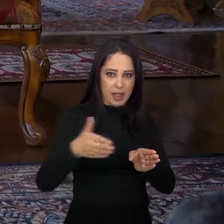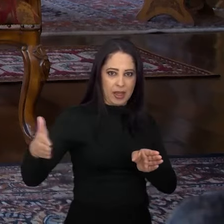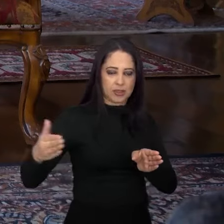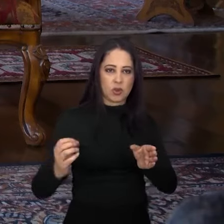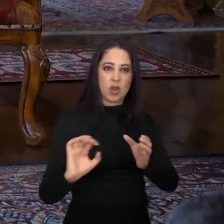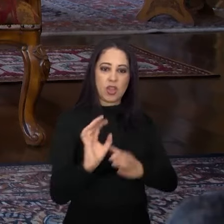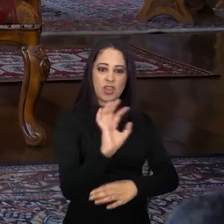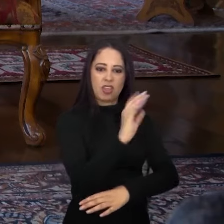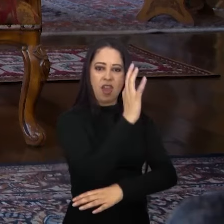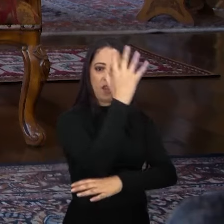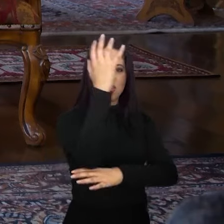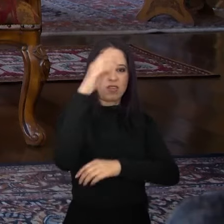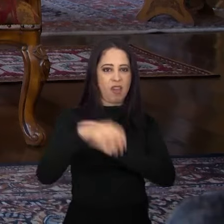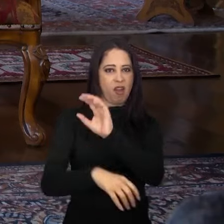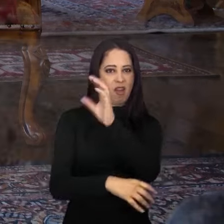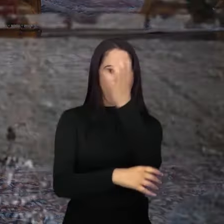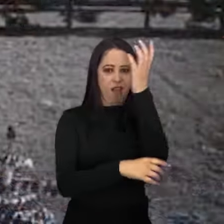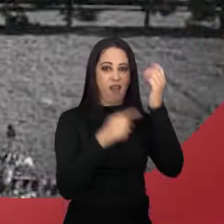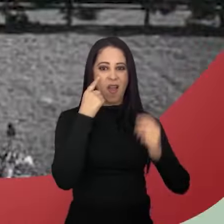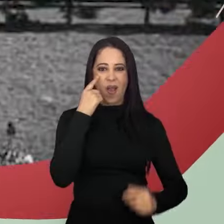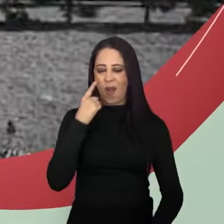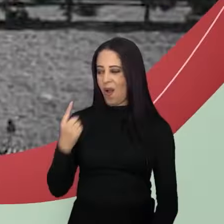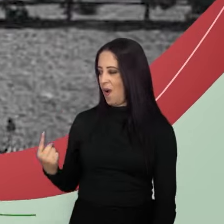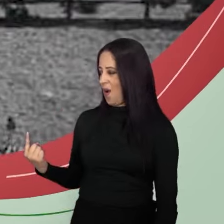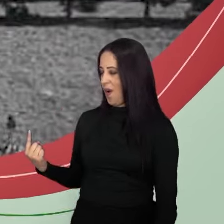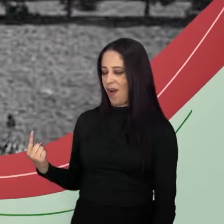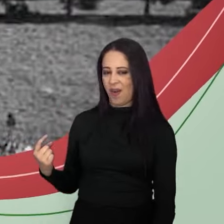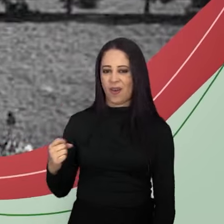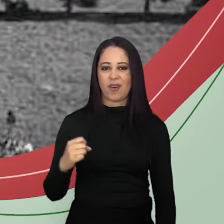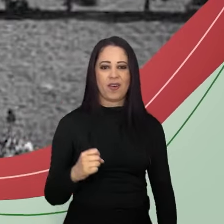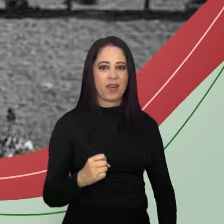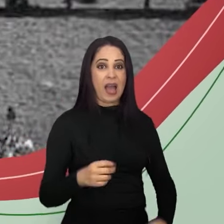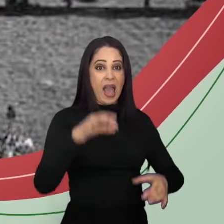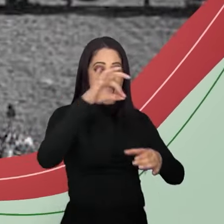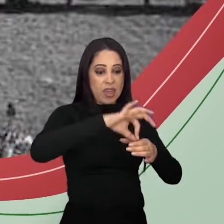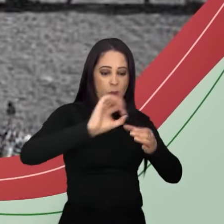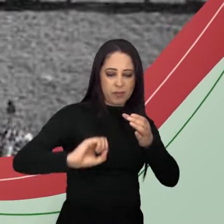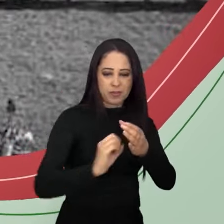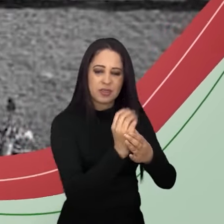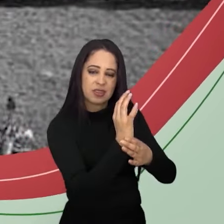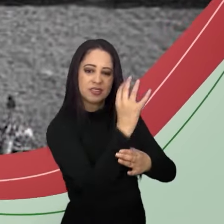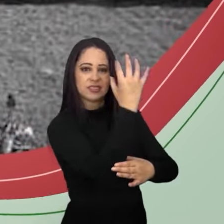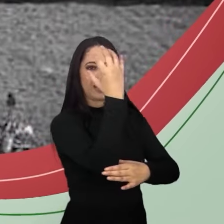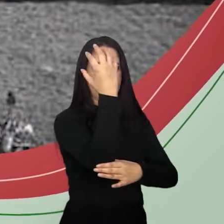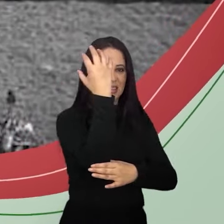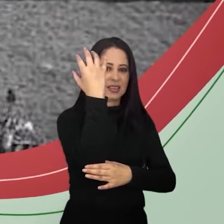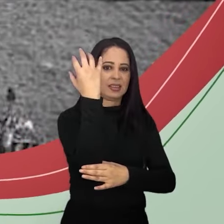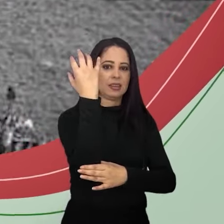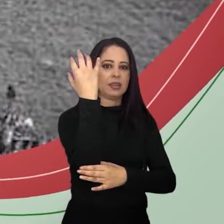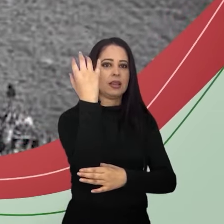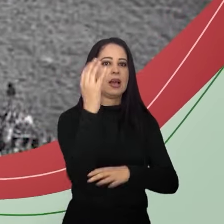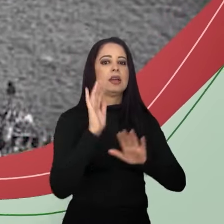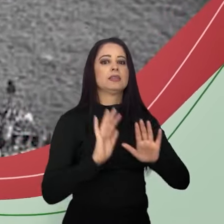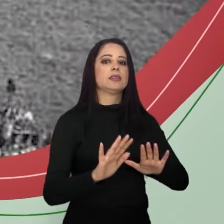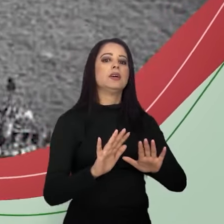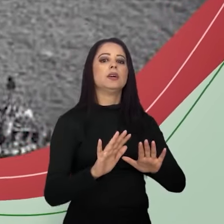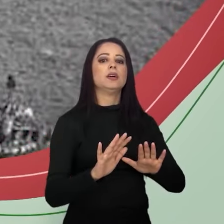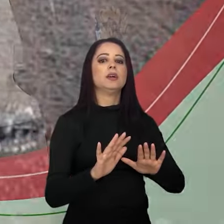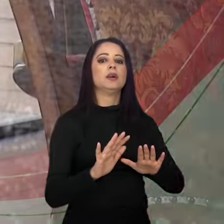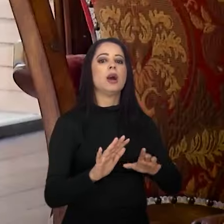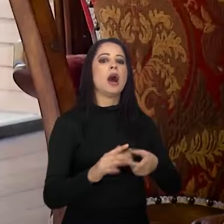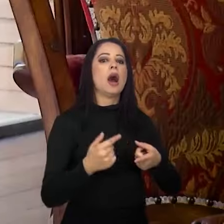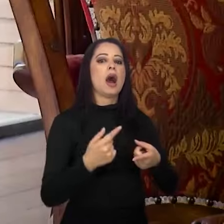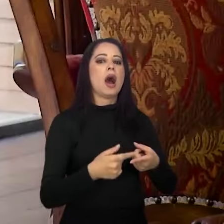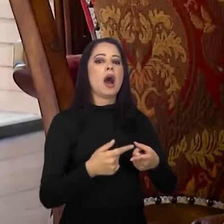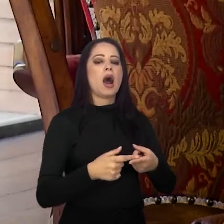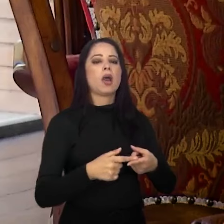e uns pinheiros do lado de fora crescem muito rápido. Quando o pinheiro chegava a 2 metros de altura, eu mudei a cerca do lado de fora dos pinheiros. Aí a cerca passou para lá,